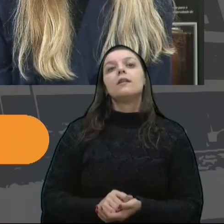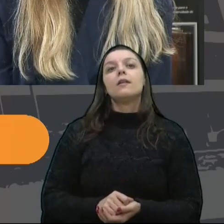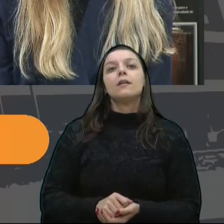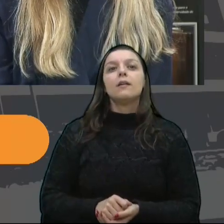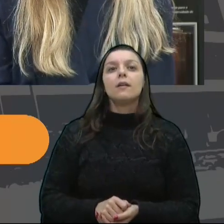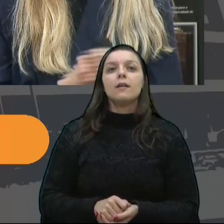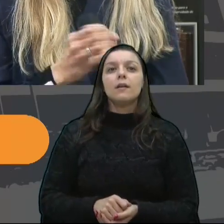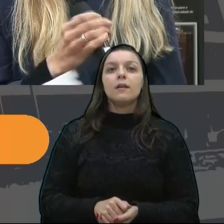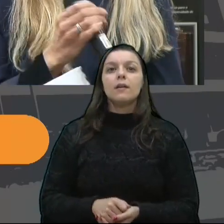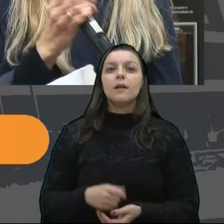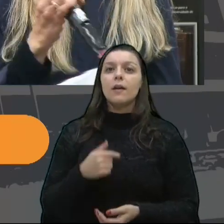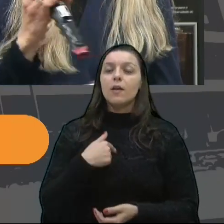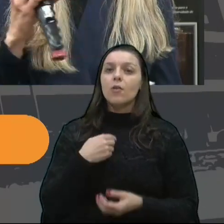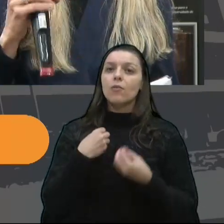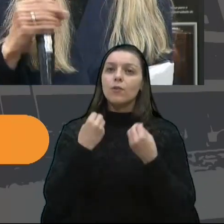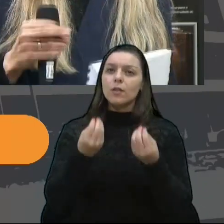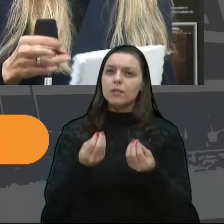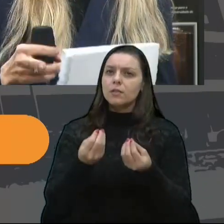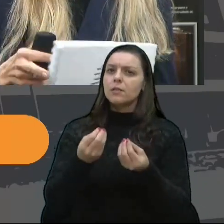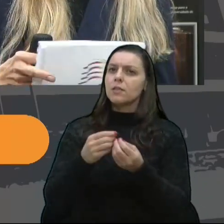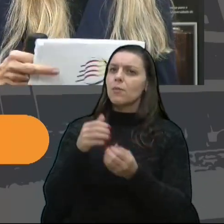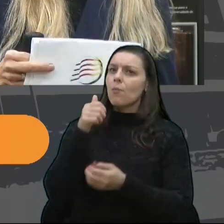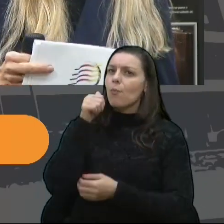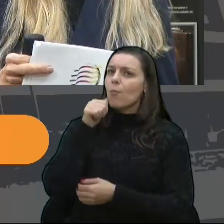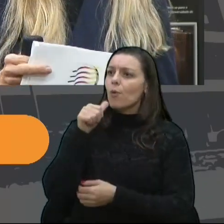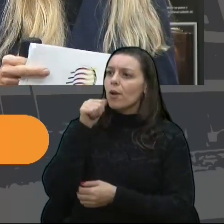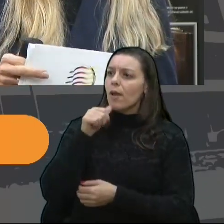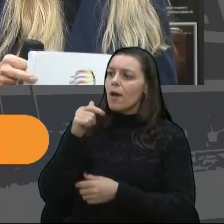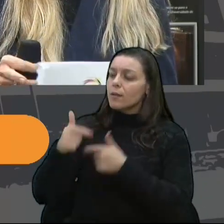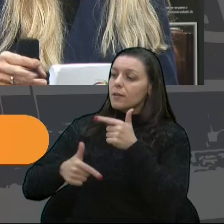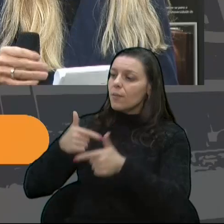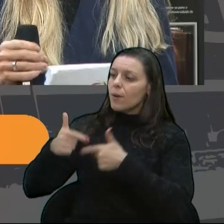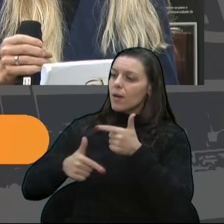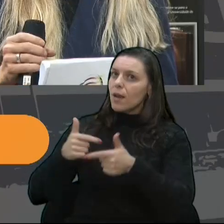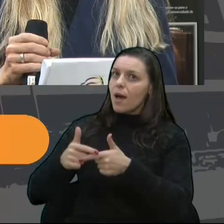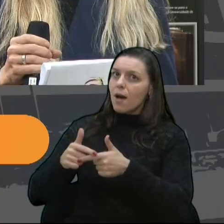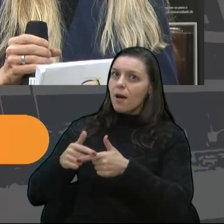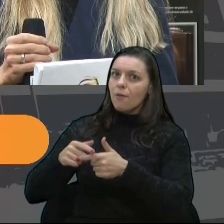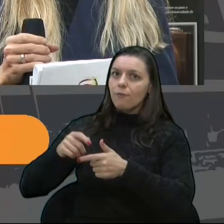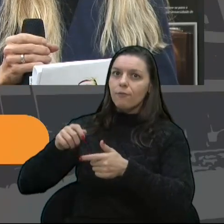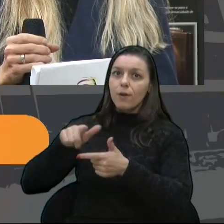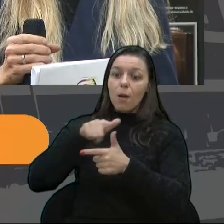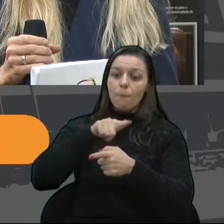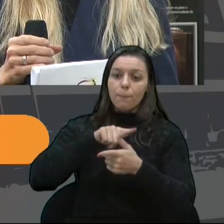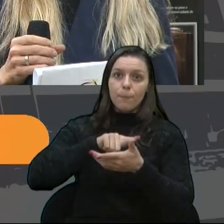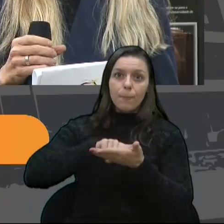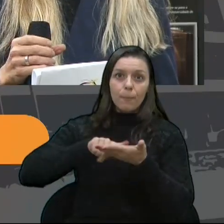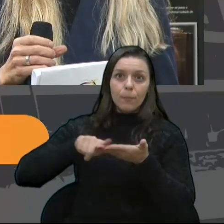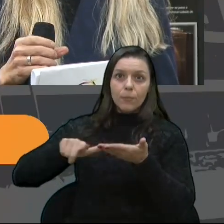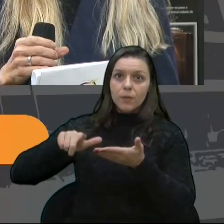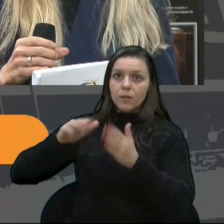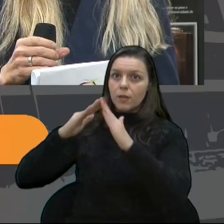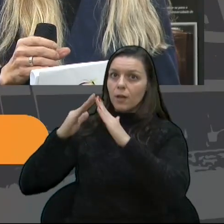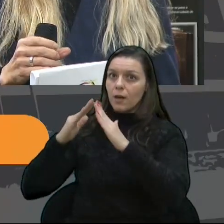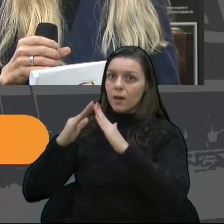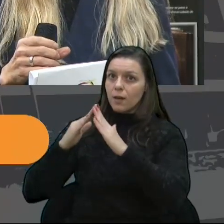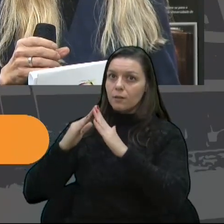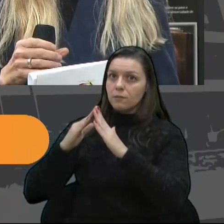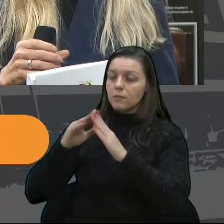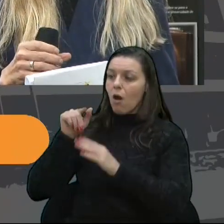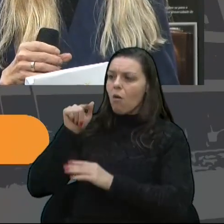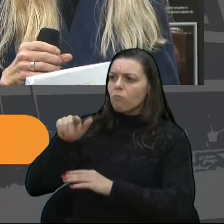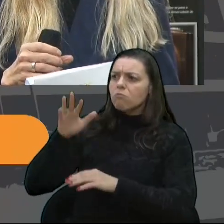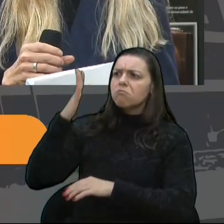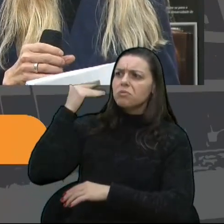ofereci para uma moça que eu conheci, ela trabalhava como diarista, e ela, para mim, é o maior caso de